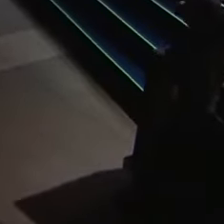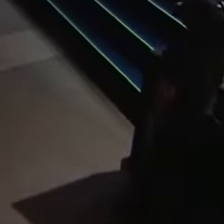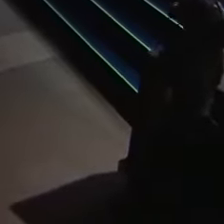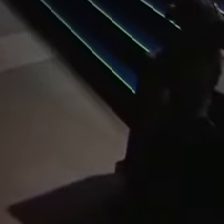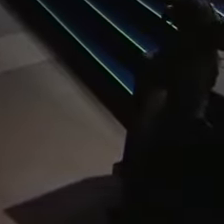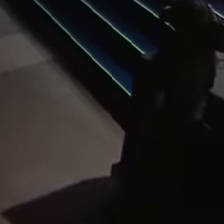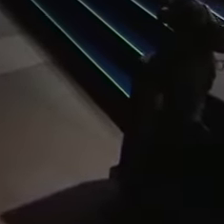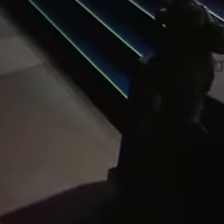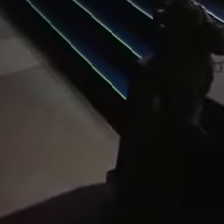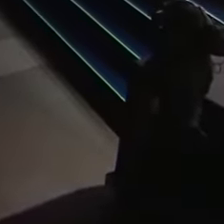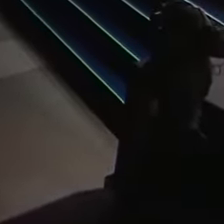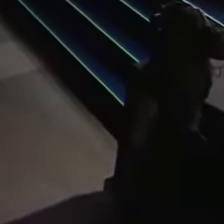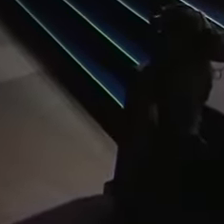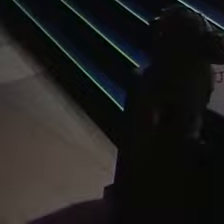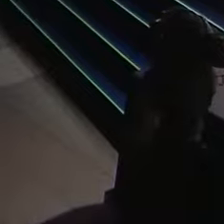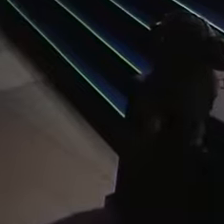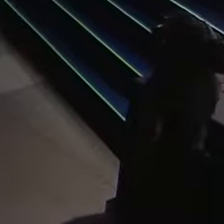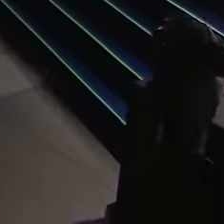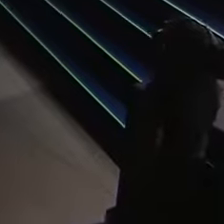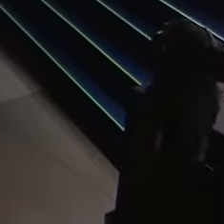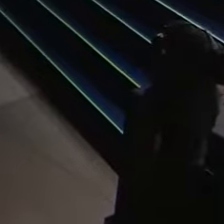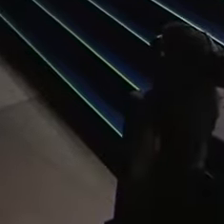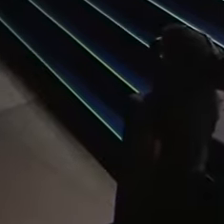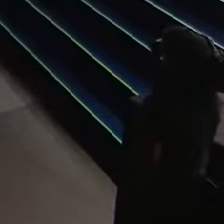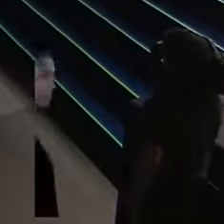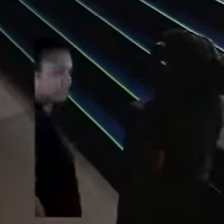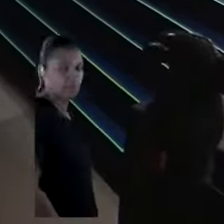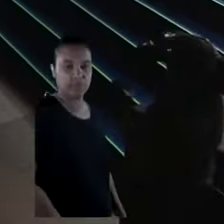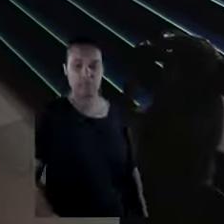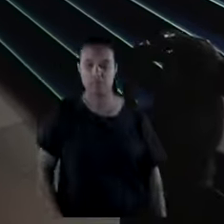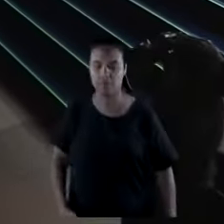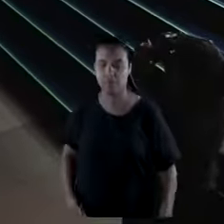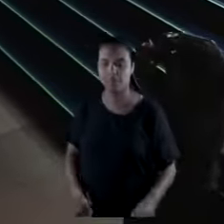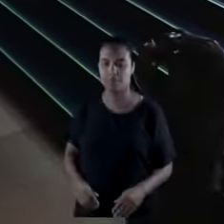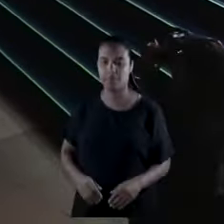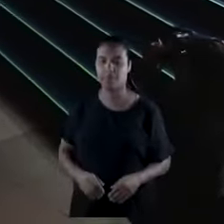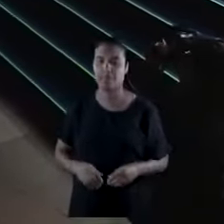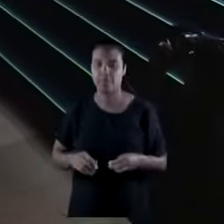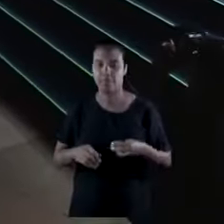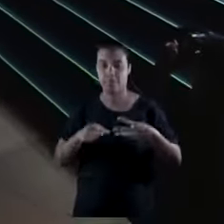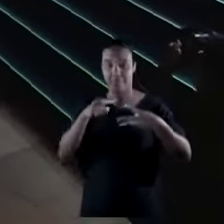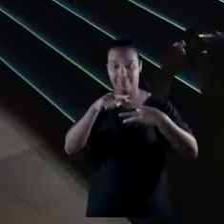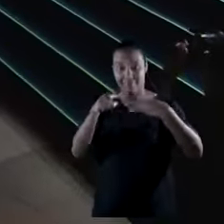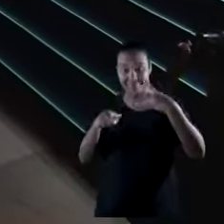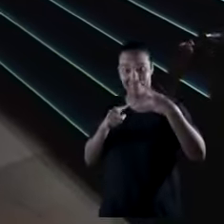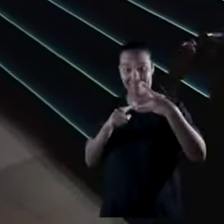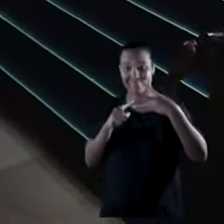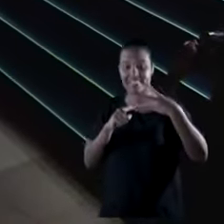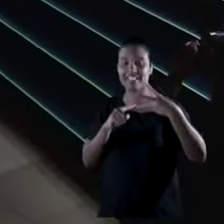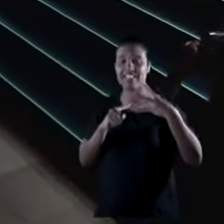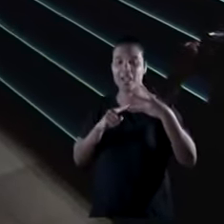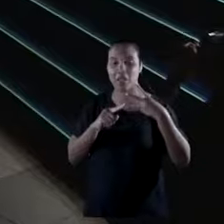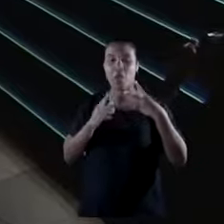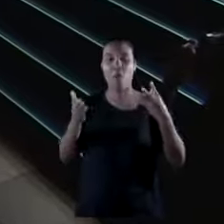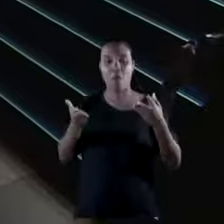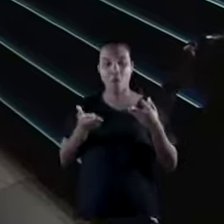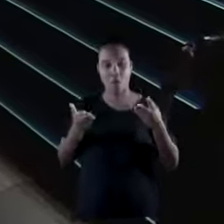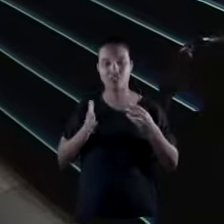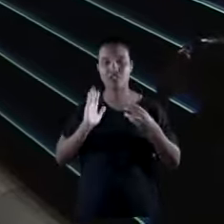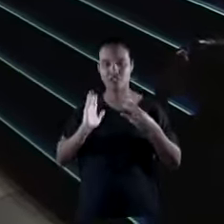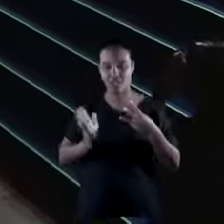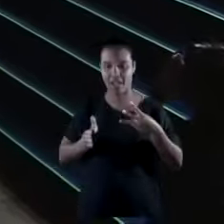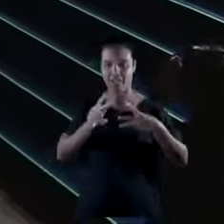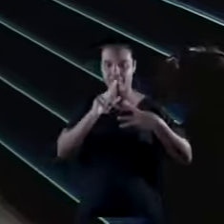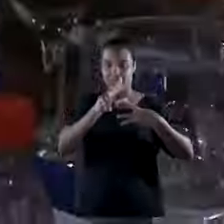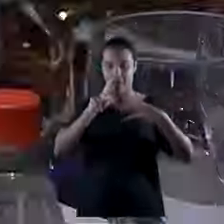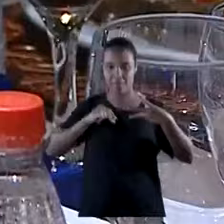Então, mais uma vez, o Rômulo vindo aqui receber o seu terceiro prêmio da noite. Foi eleito revelação, craque do interior.